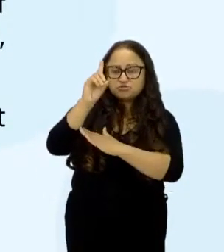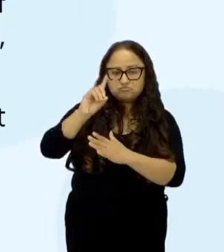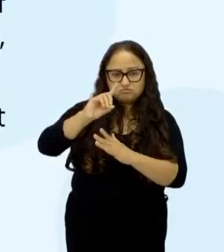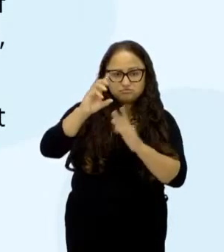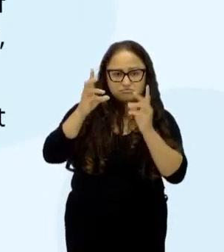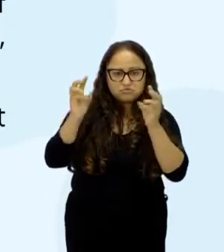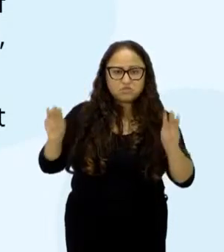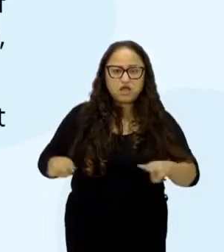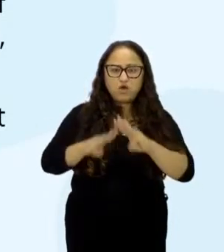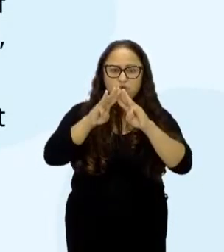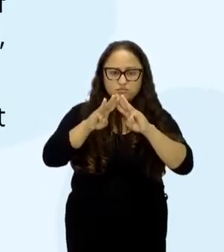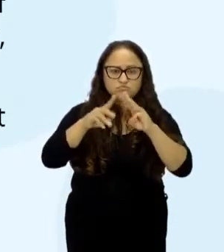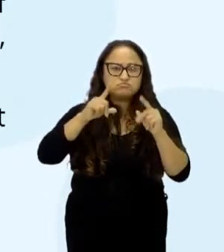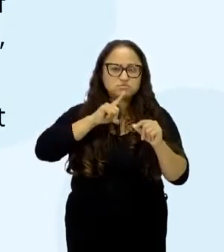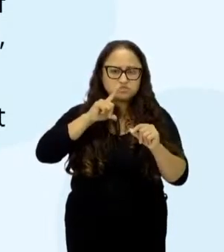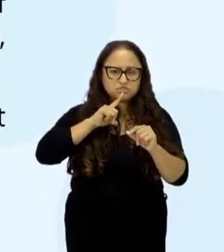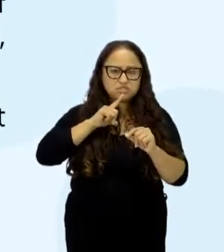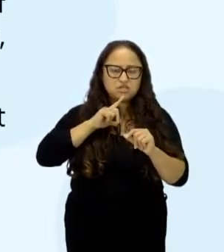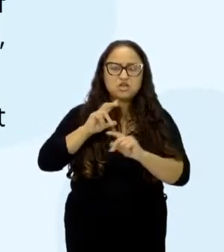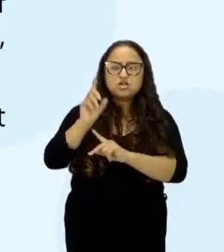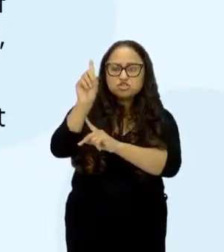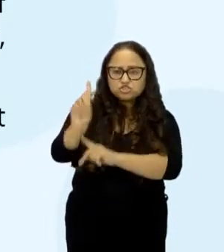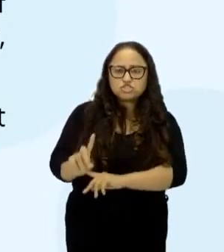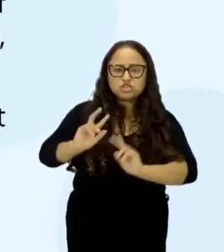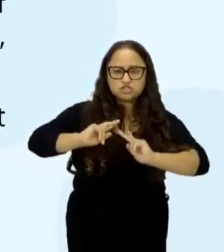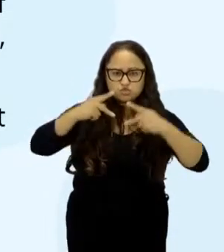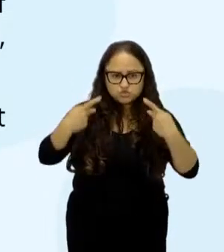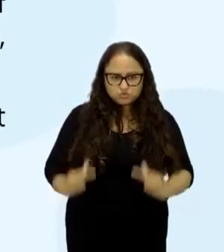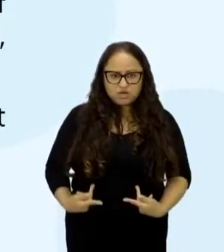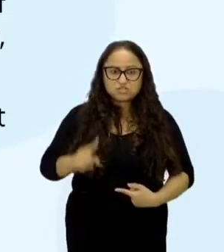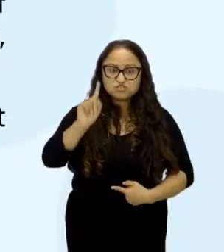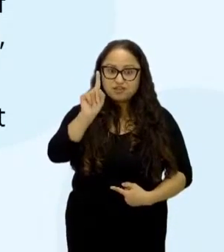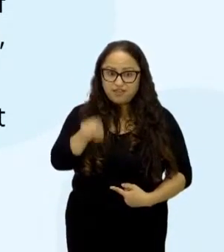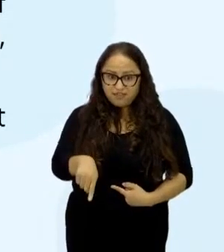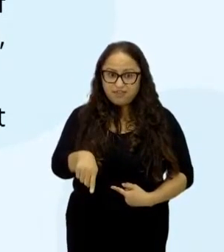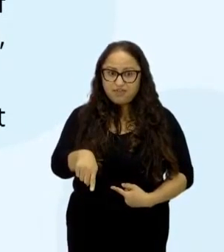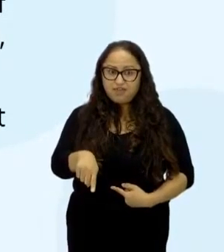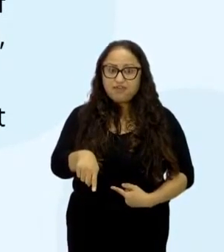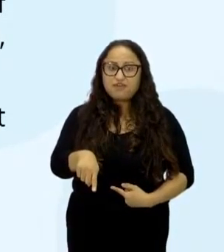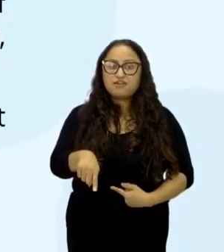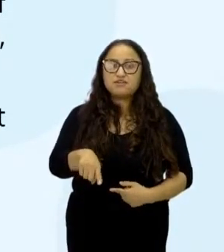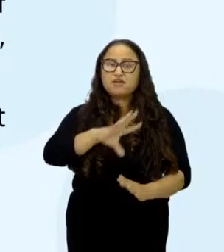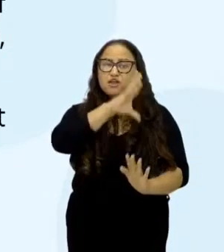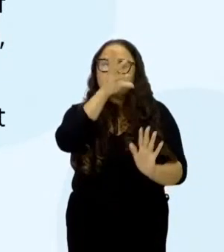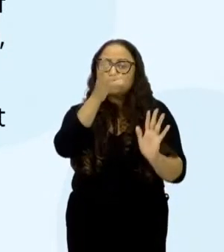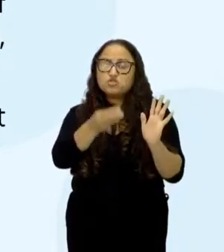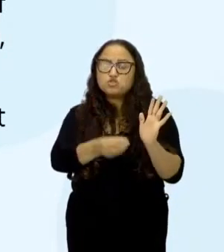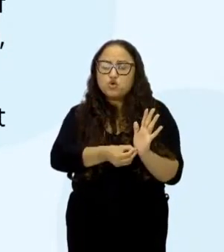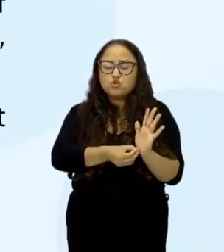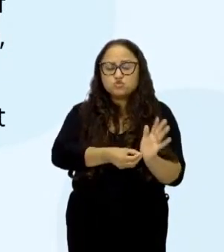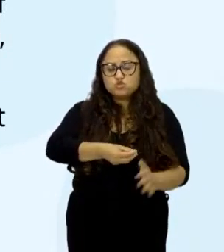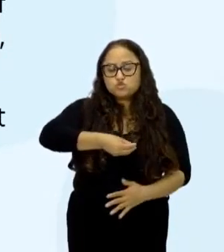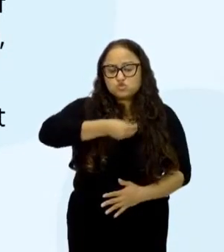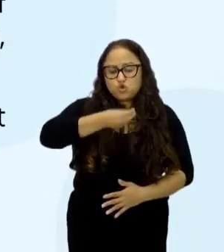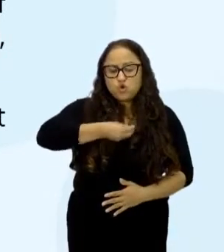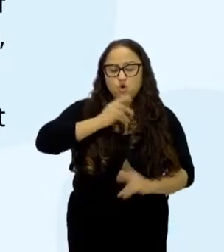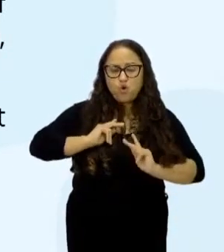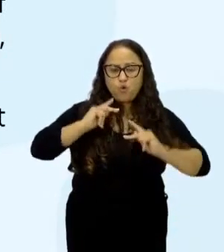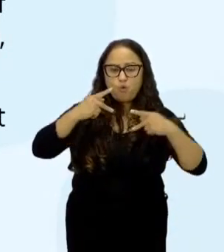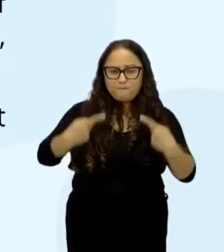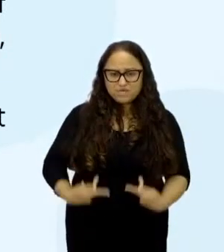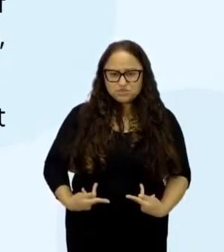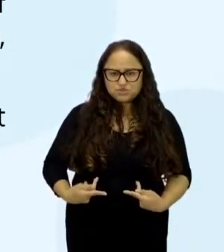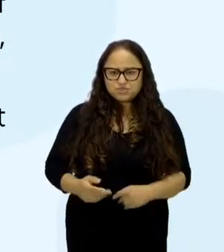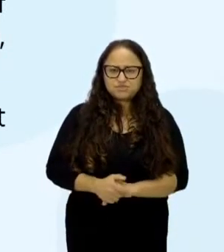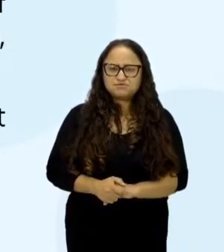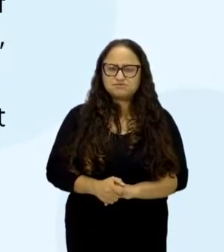Nações Unidas, human rights are the innate rights to all human beings. Então, os direitos